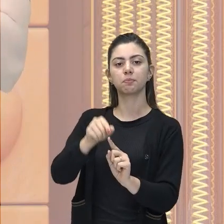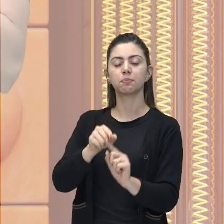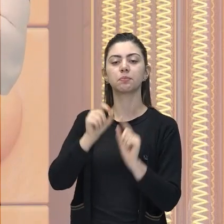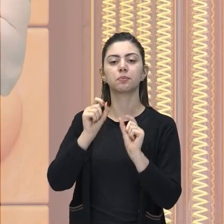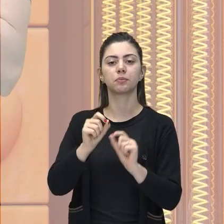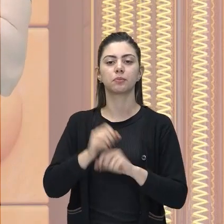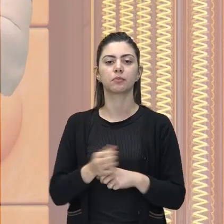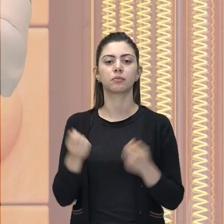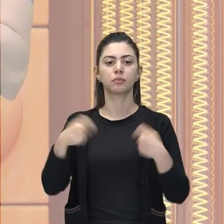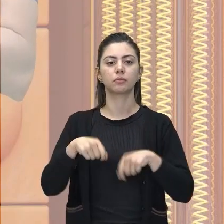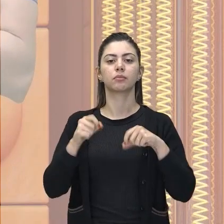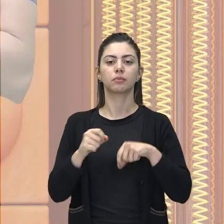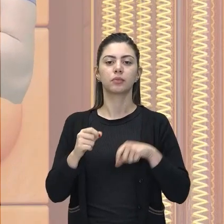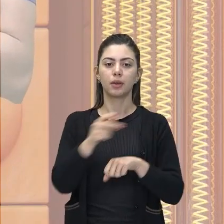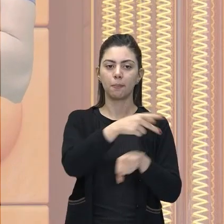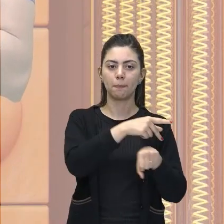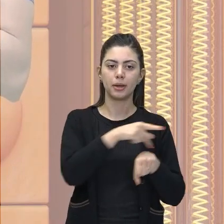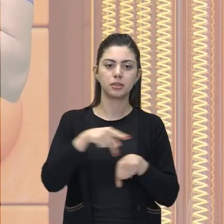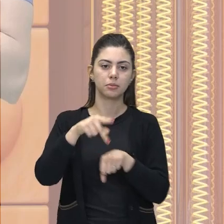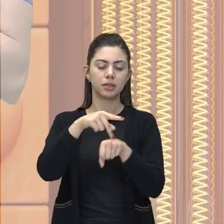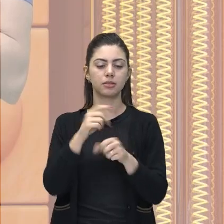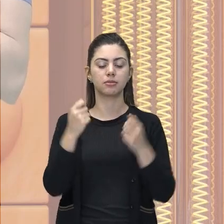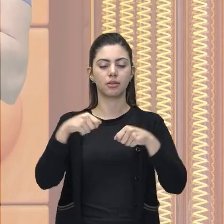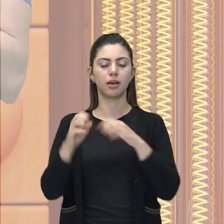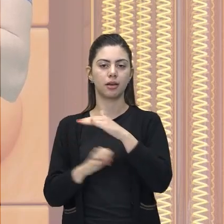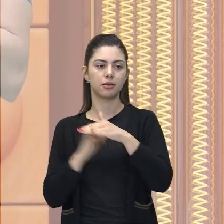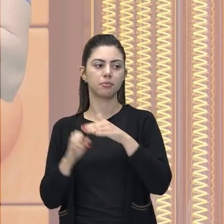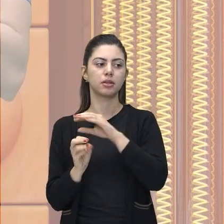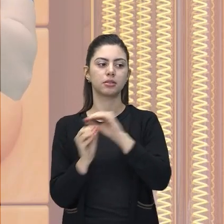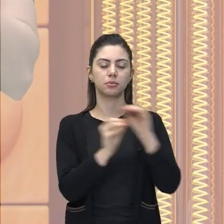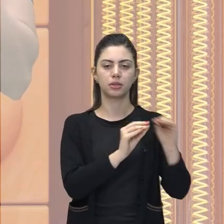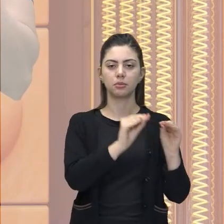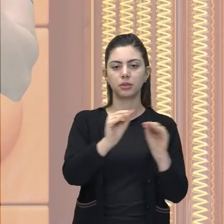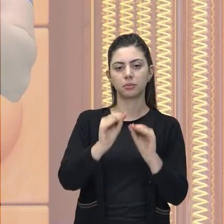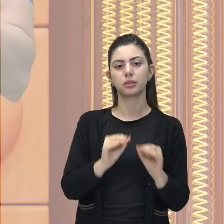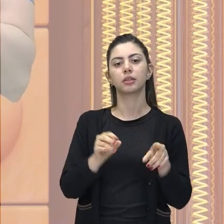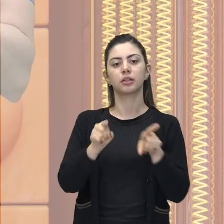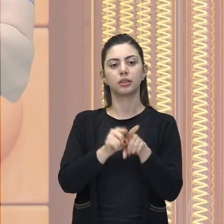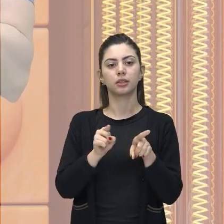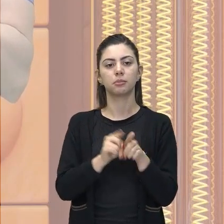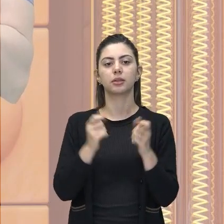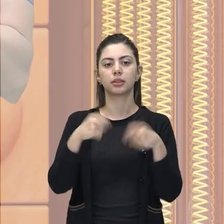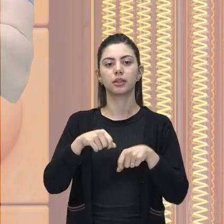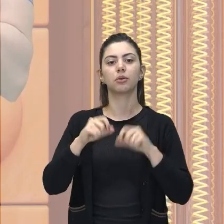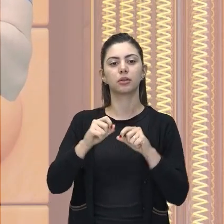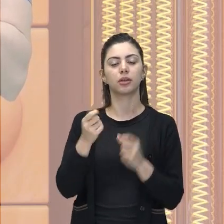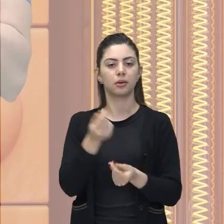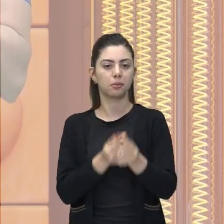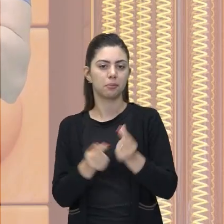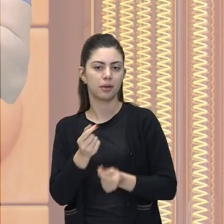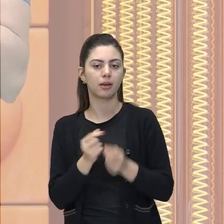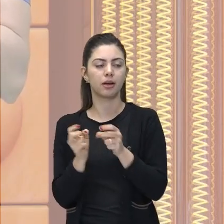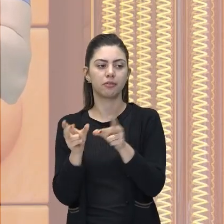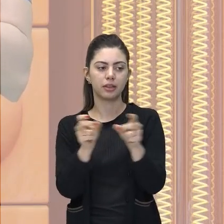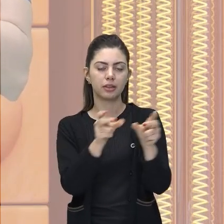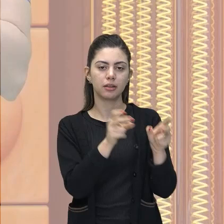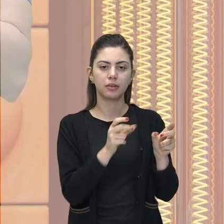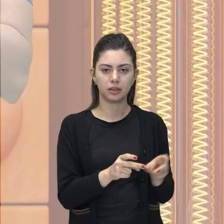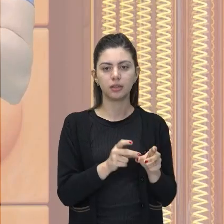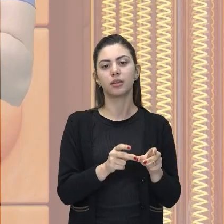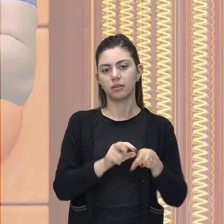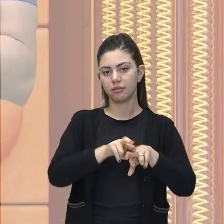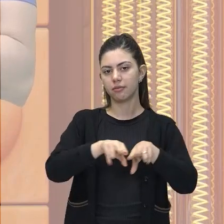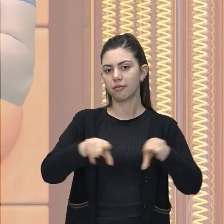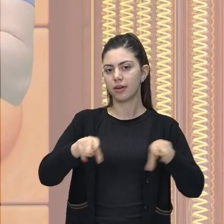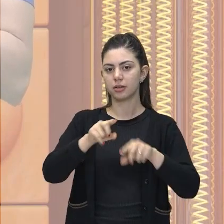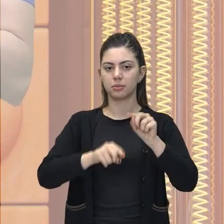essa internacionalização das empresas multinacionais, querem também o domínio de mercado consumidor para exportação, tá bom? Querem